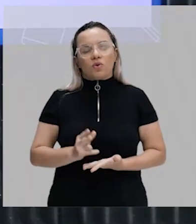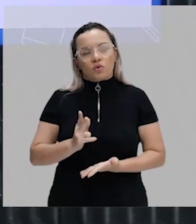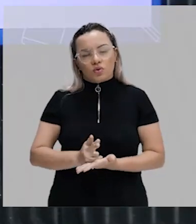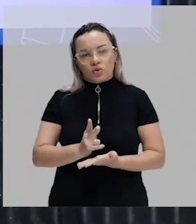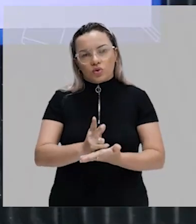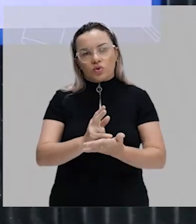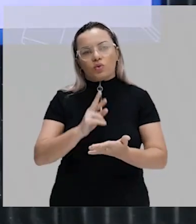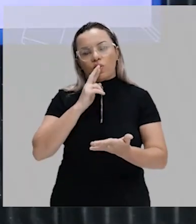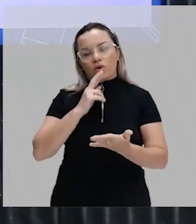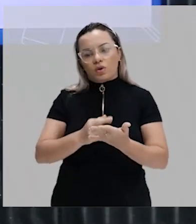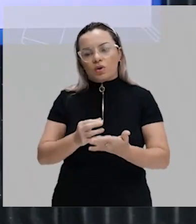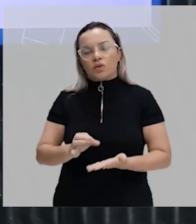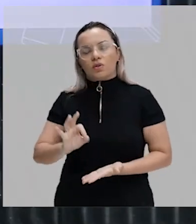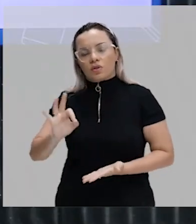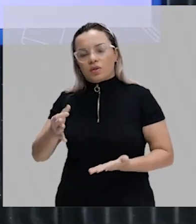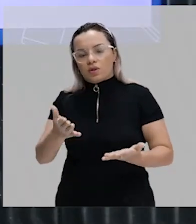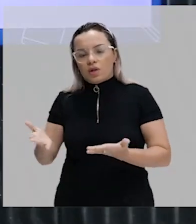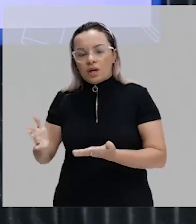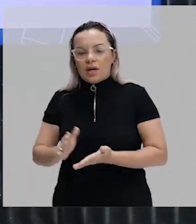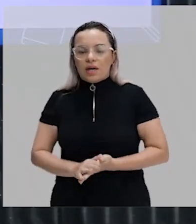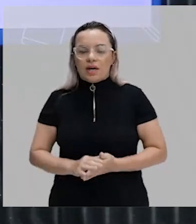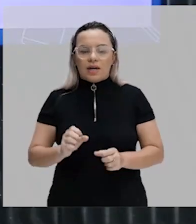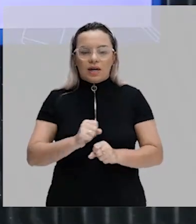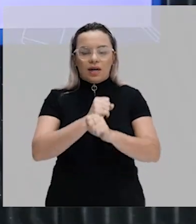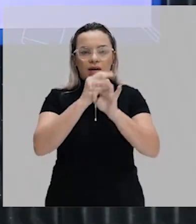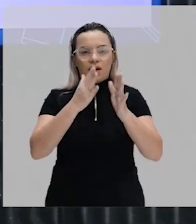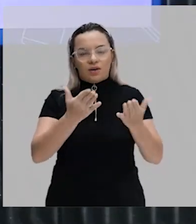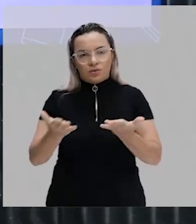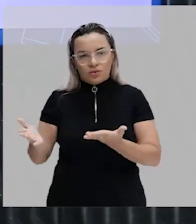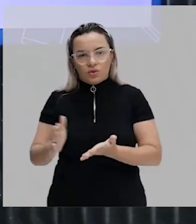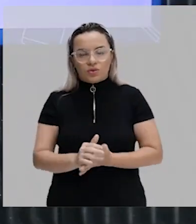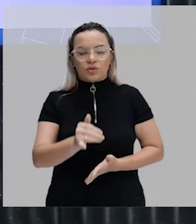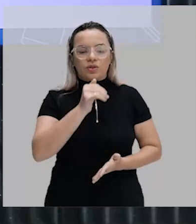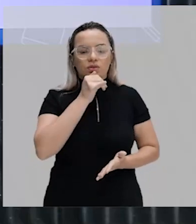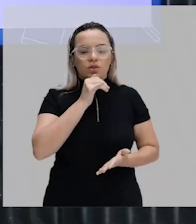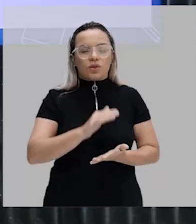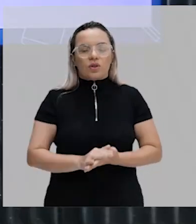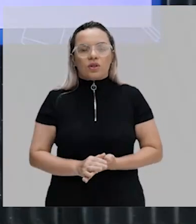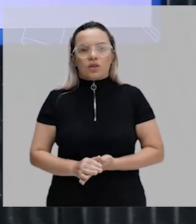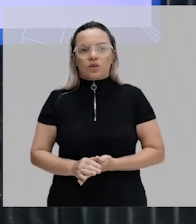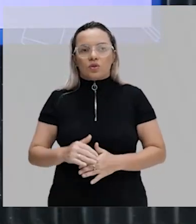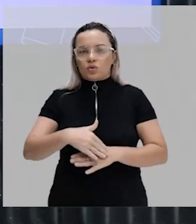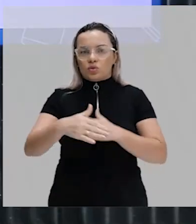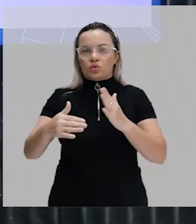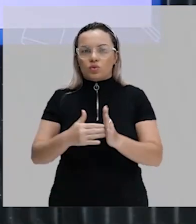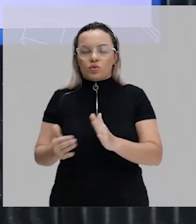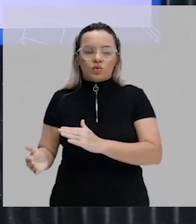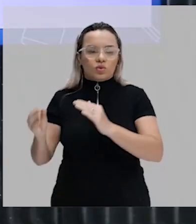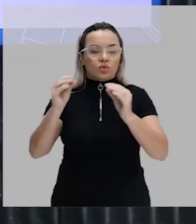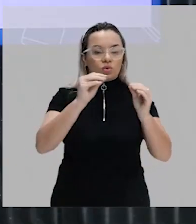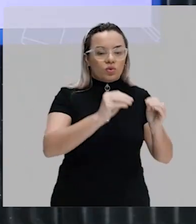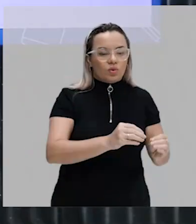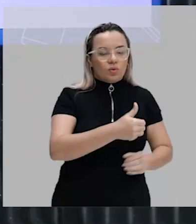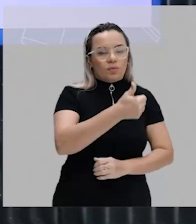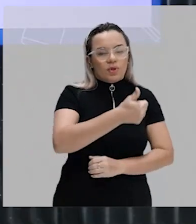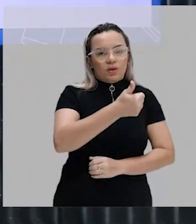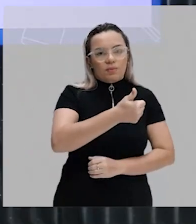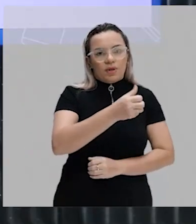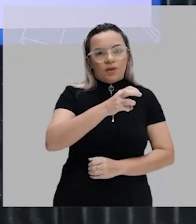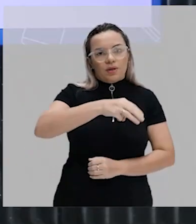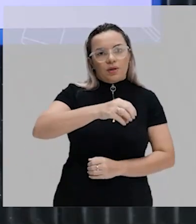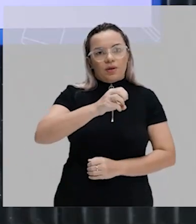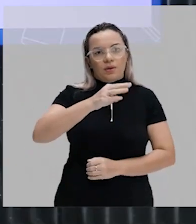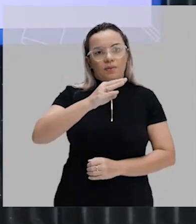ó, trouxemos tudo para o primeiro membro, mas normal, tá? 4P já estava no primeiro membro, permaneceu.